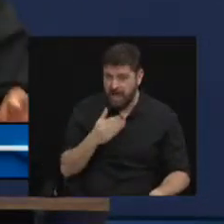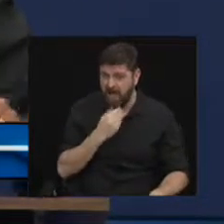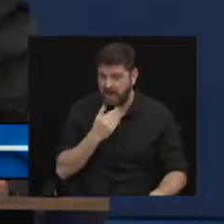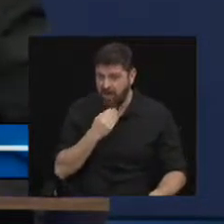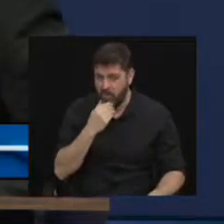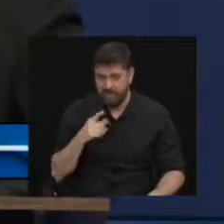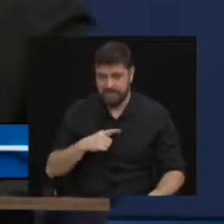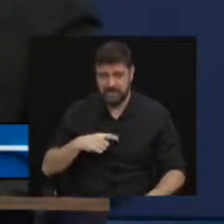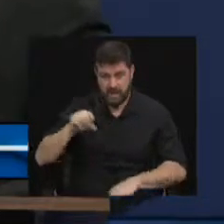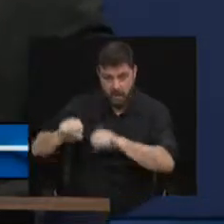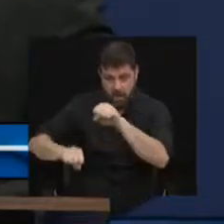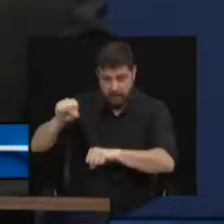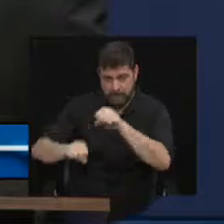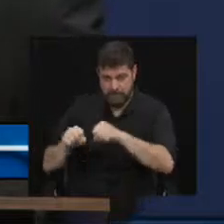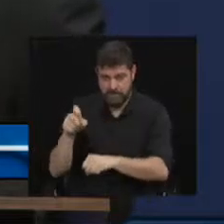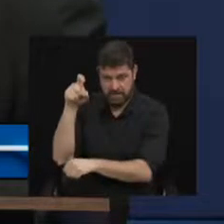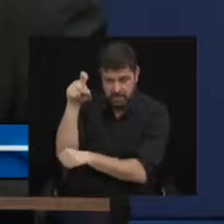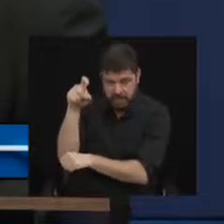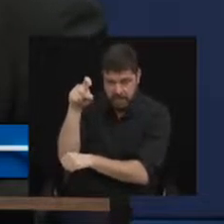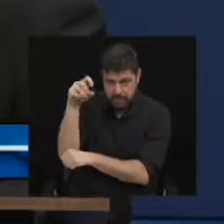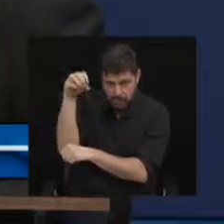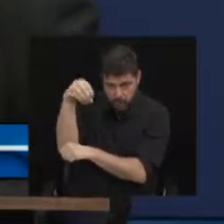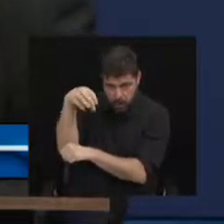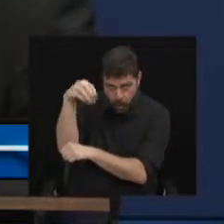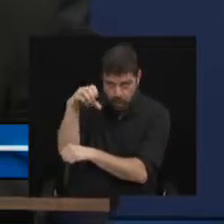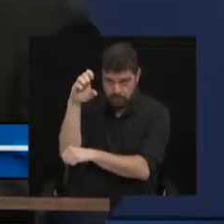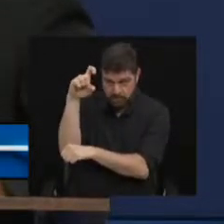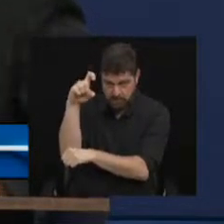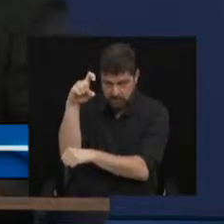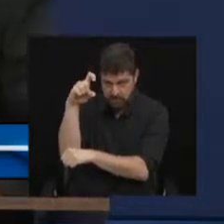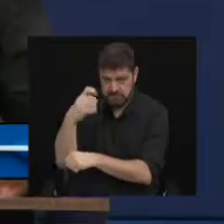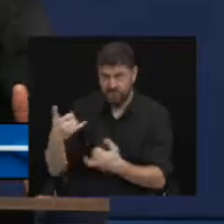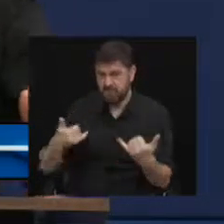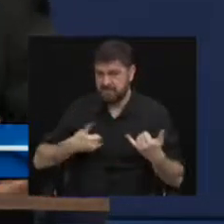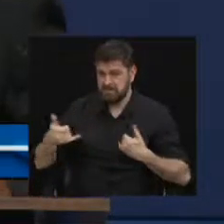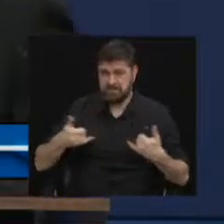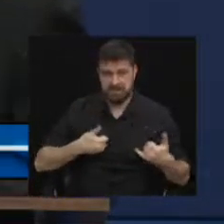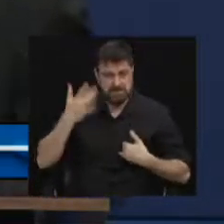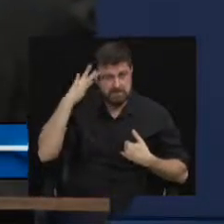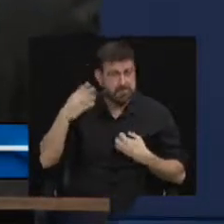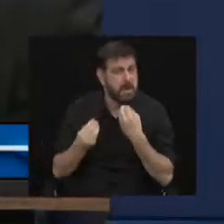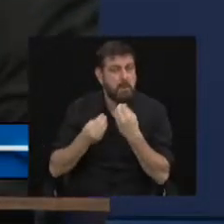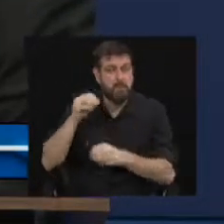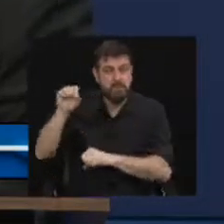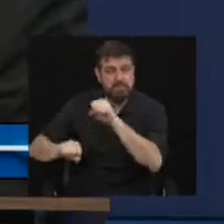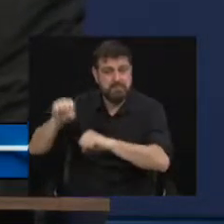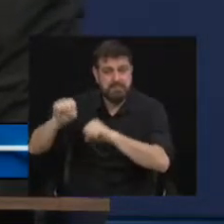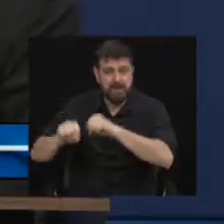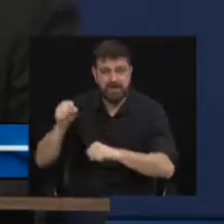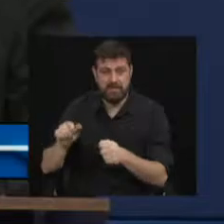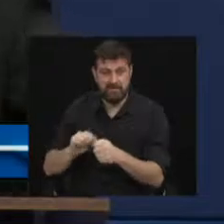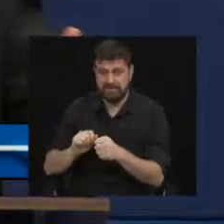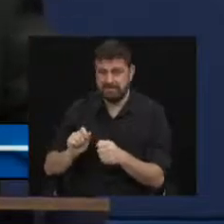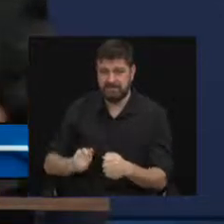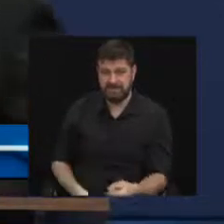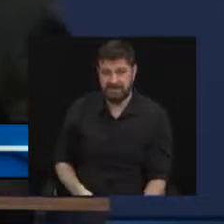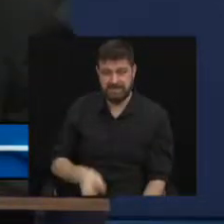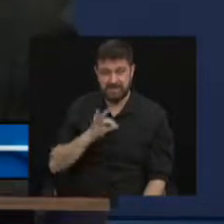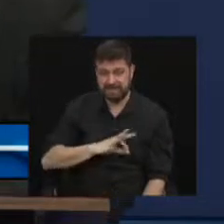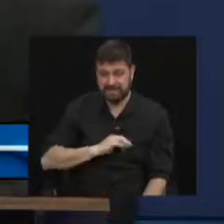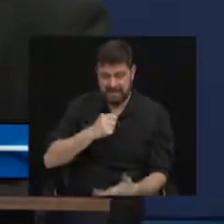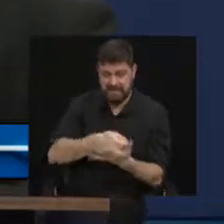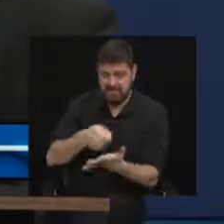já começaram. Então, quando eu ando nesses bairros, fiscalizando a obra, fazendo a minha obrigação, né?